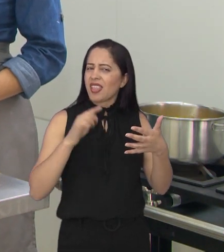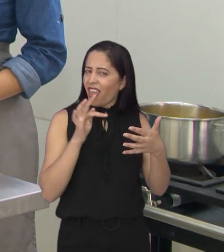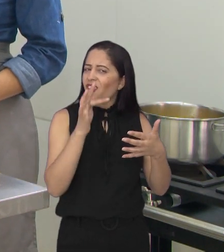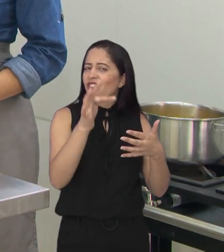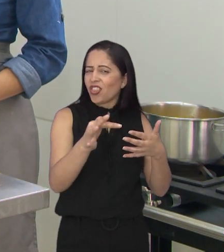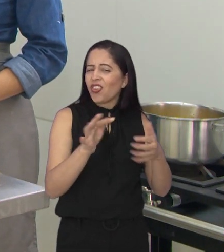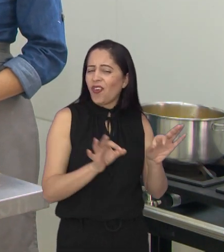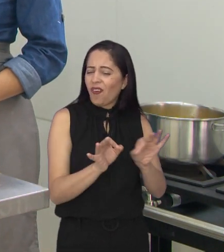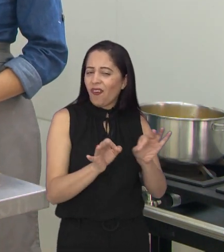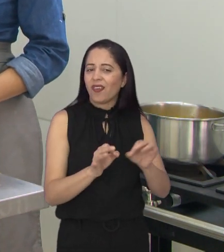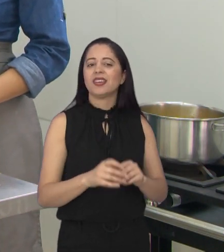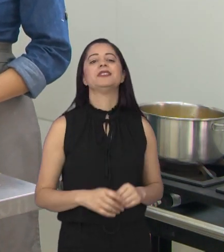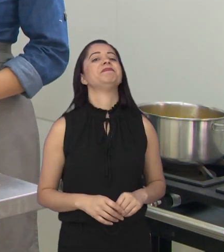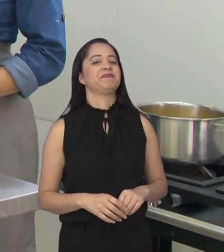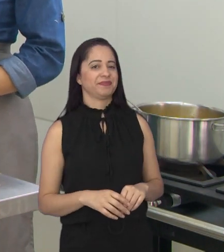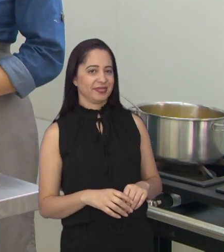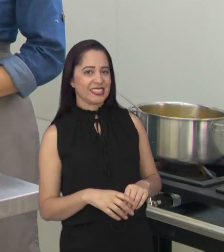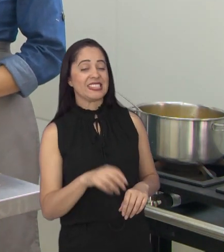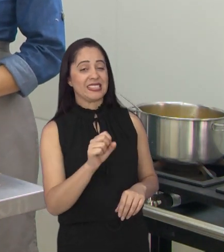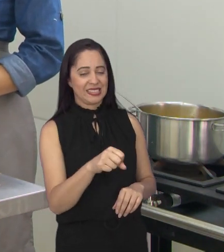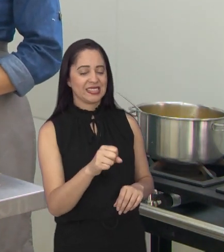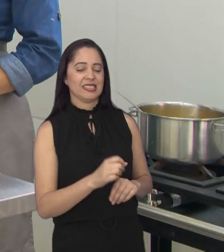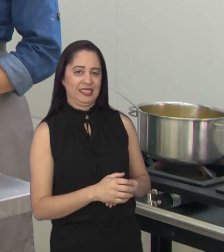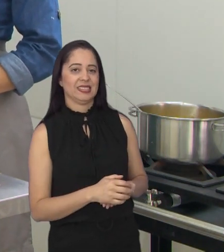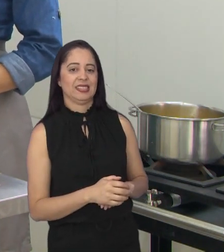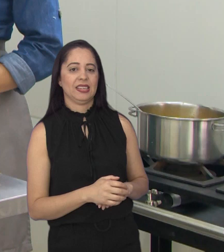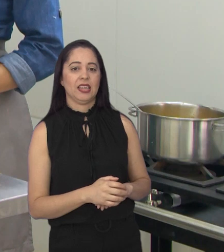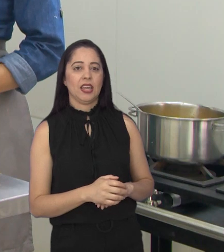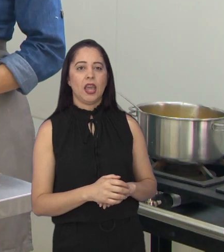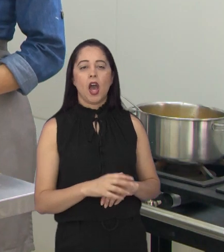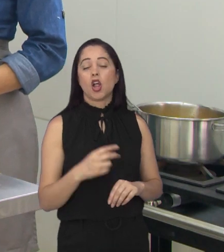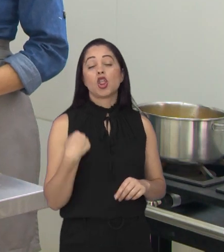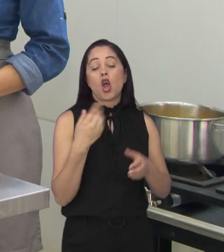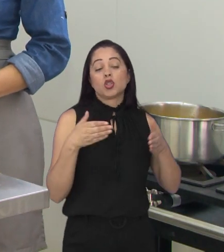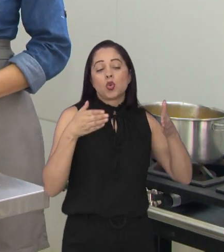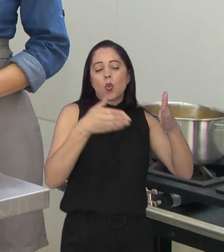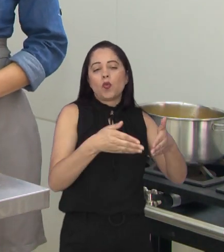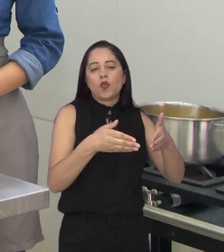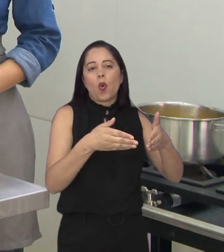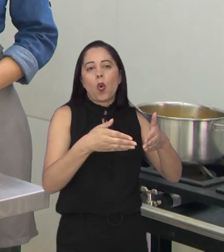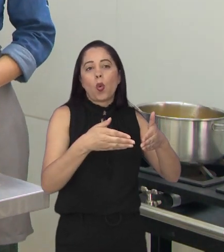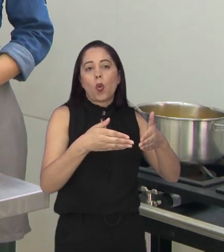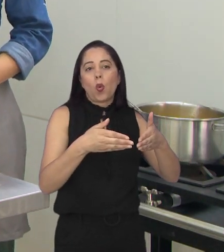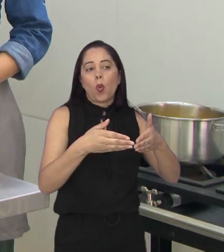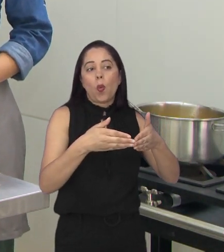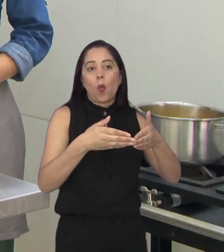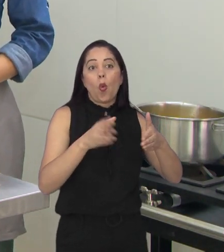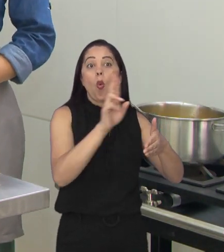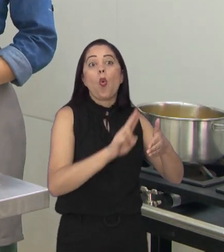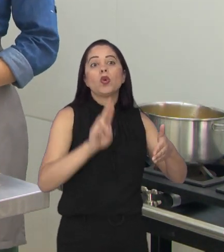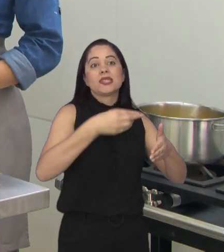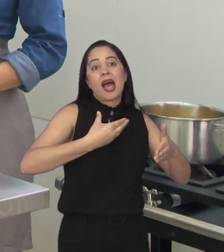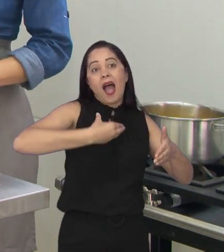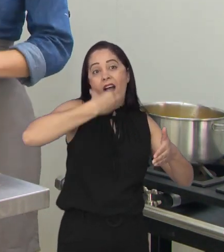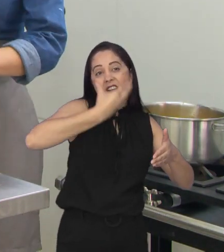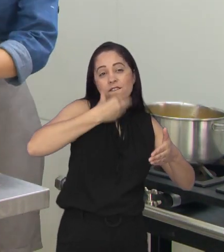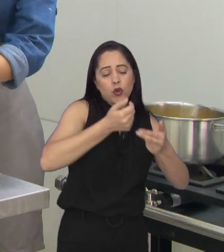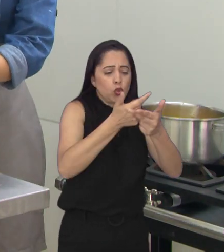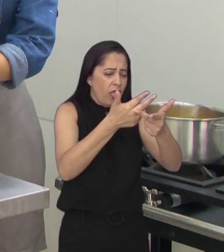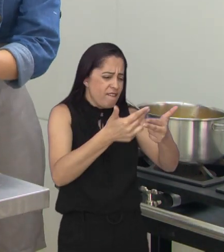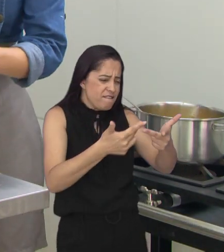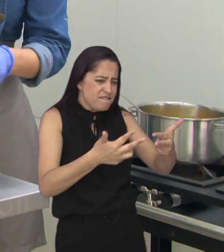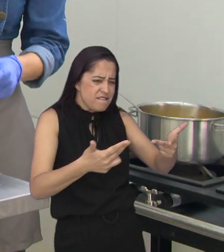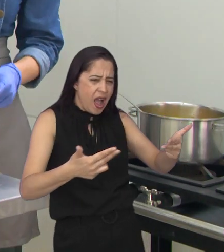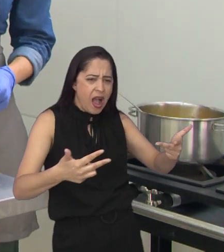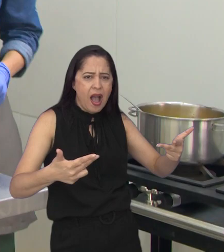sei que tem mais coisa vindo aí. Sim, o nosso mercado das geleias, na verdade, como a gente trabalha com frutas, usando a criatividade